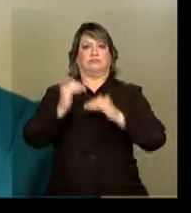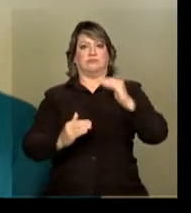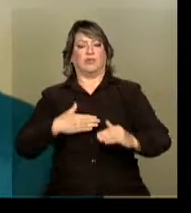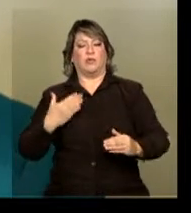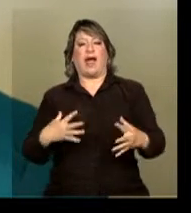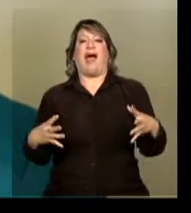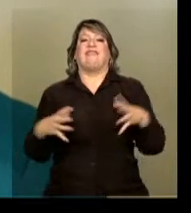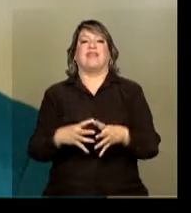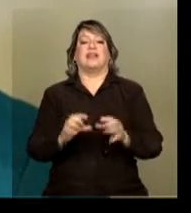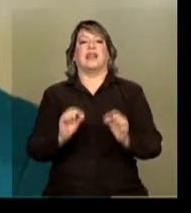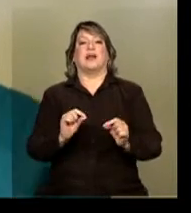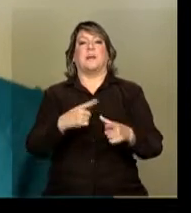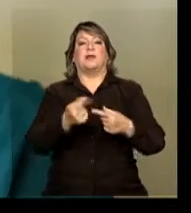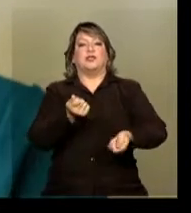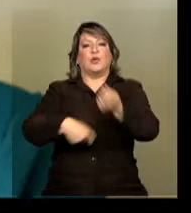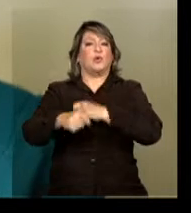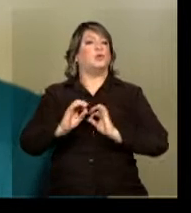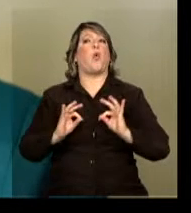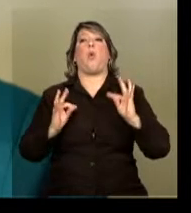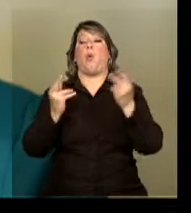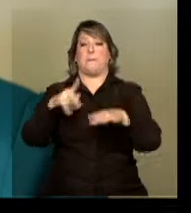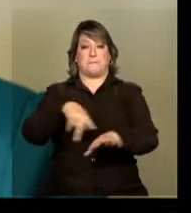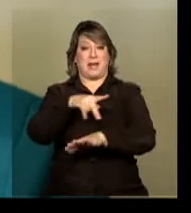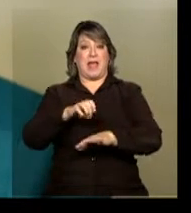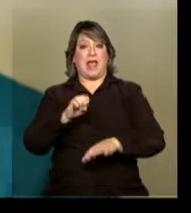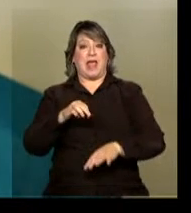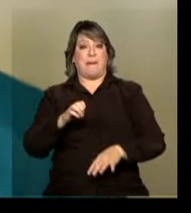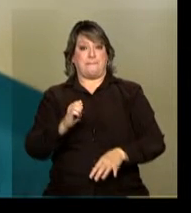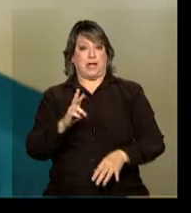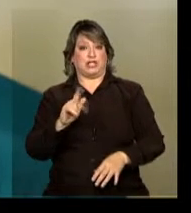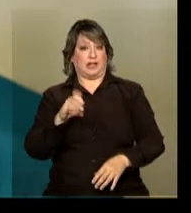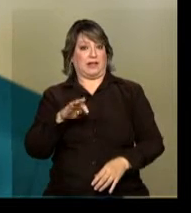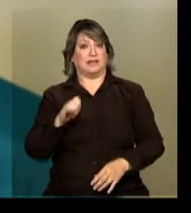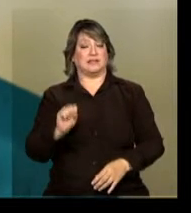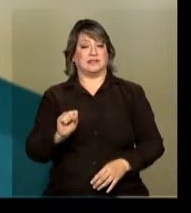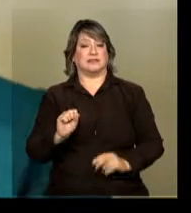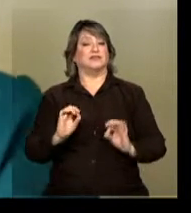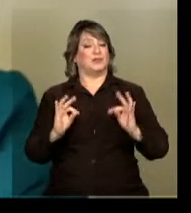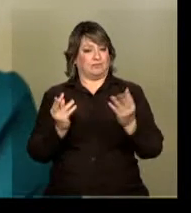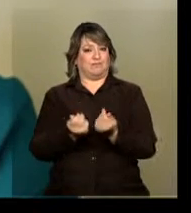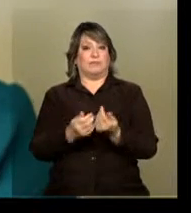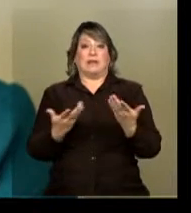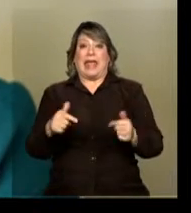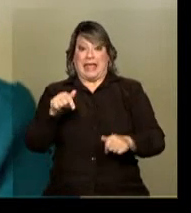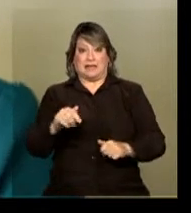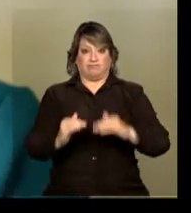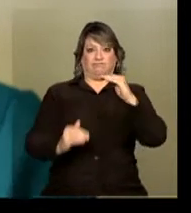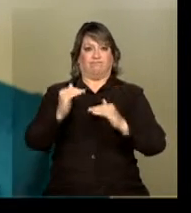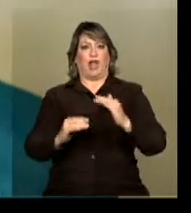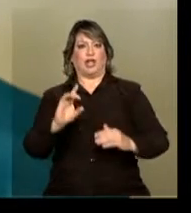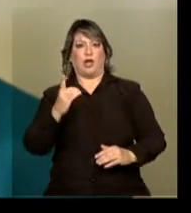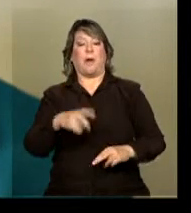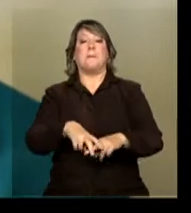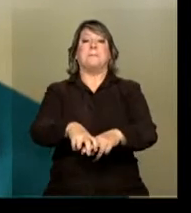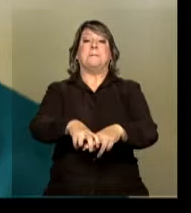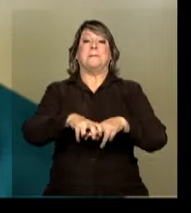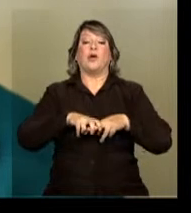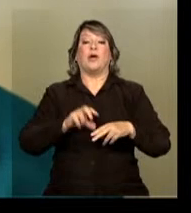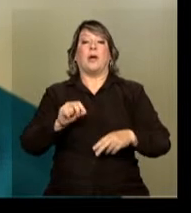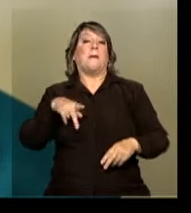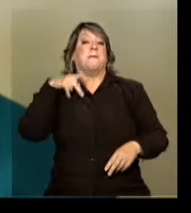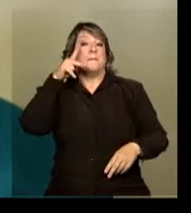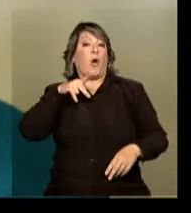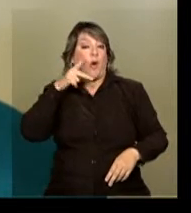todos os países emergentes sem exceção estas oscilações são decorrentes de alterações da política